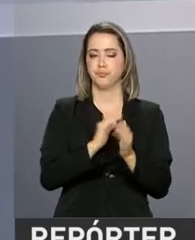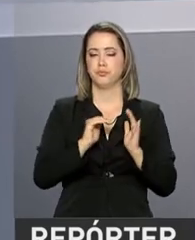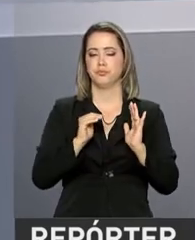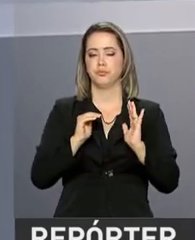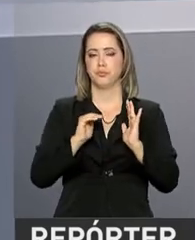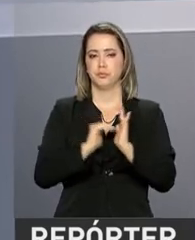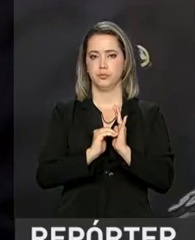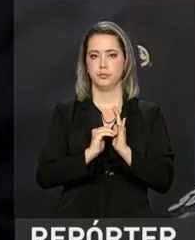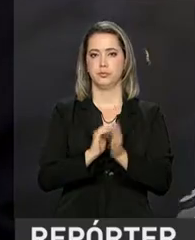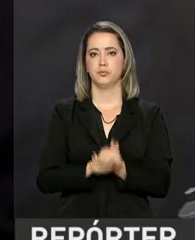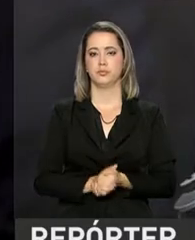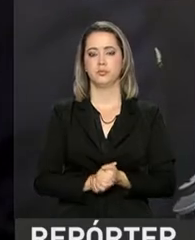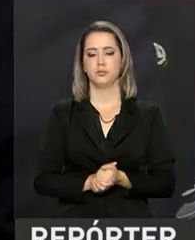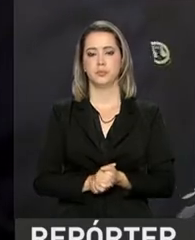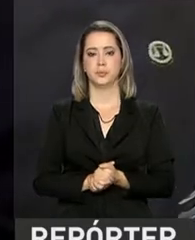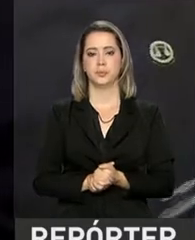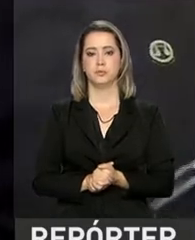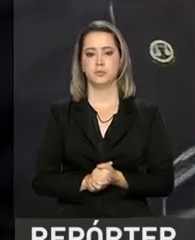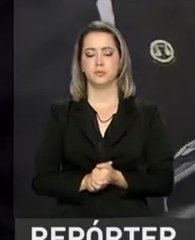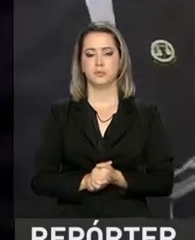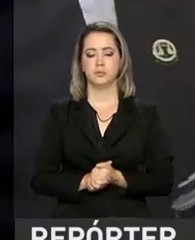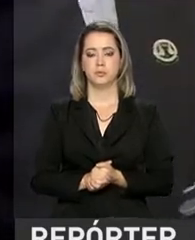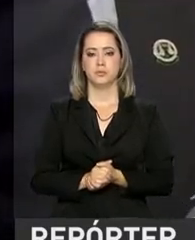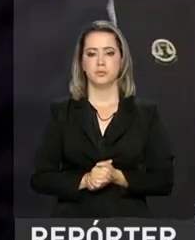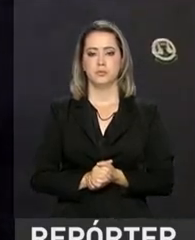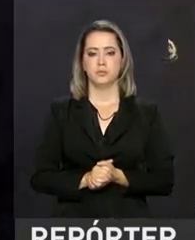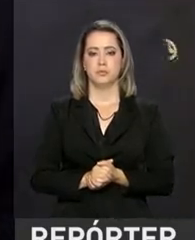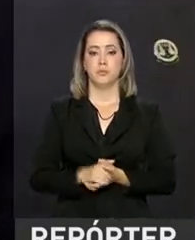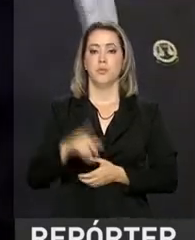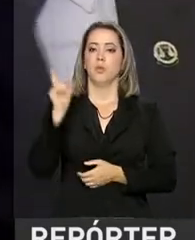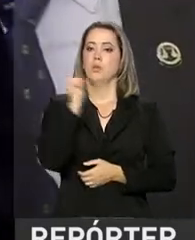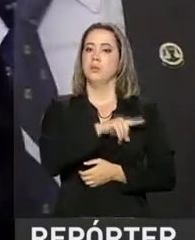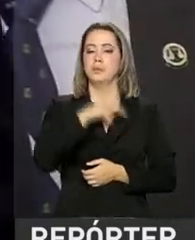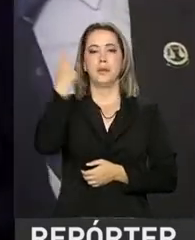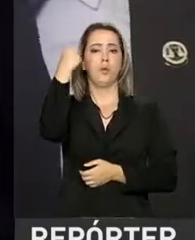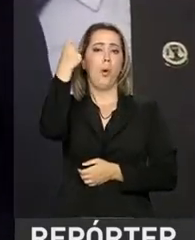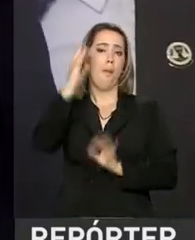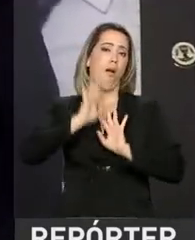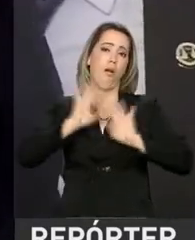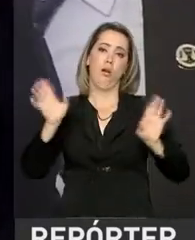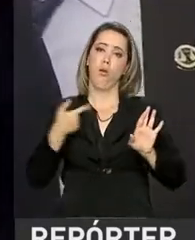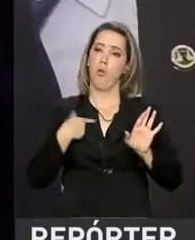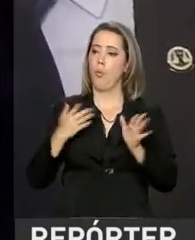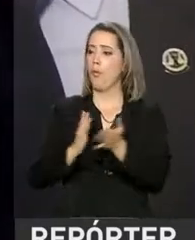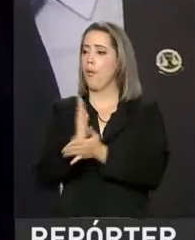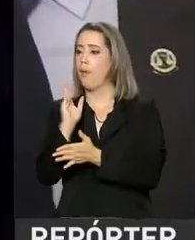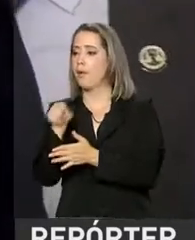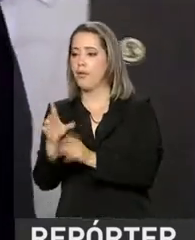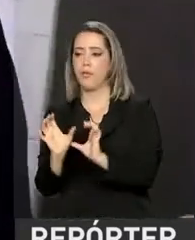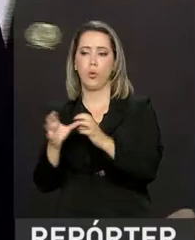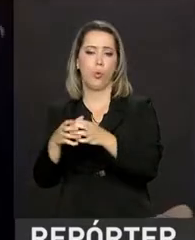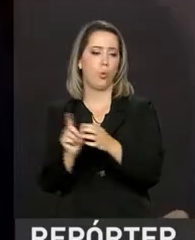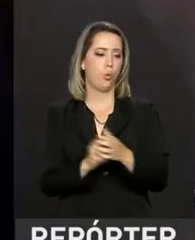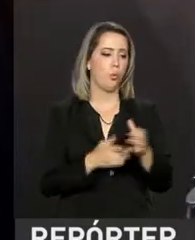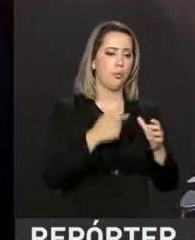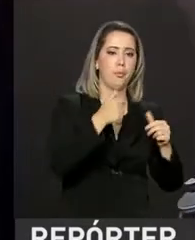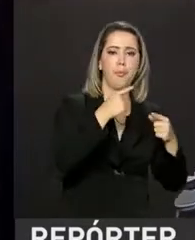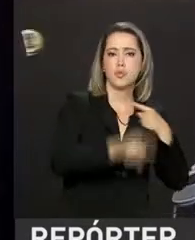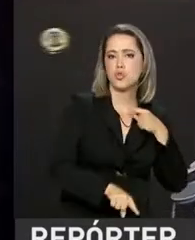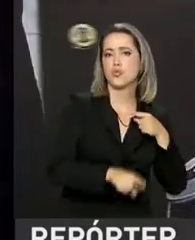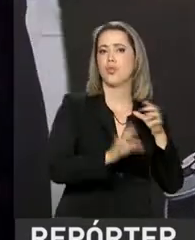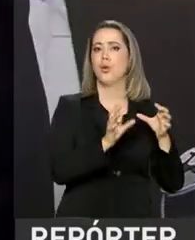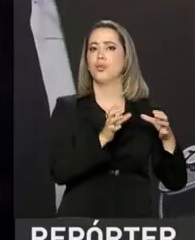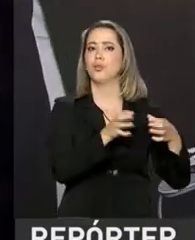casa isso é muito natural passa por várias comissões ganham uma comissão pela outra porta frenético